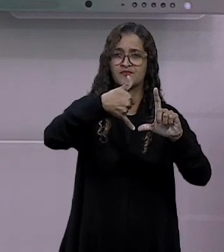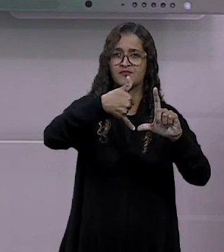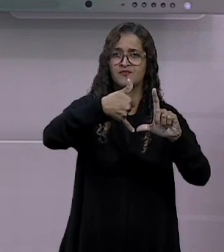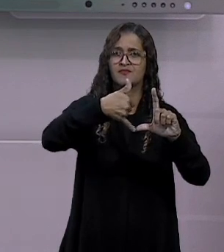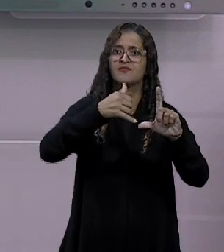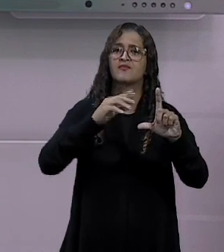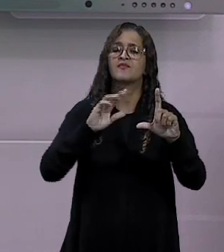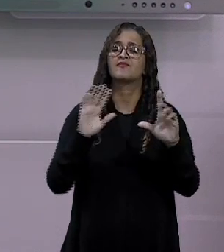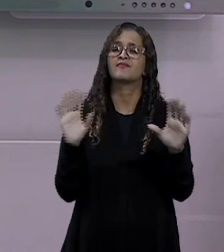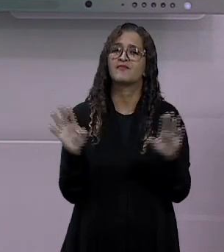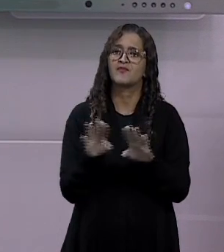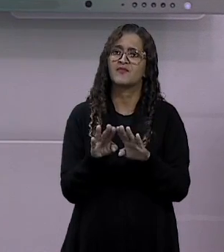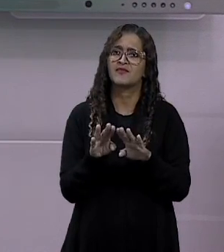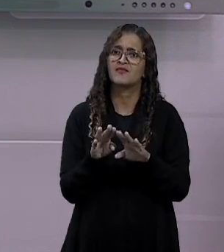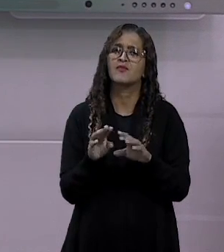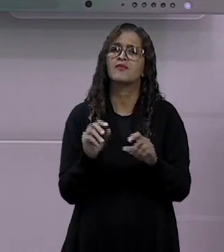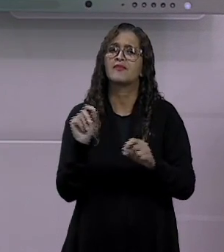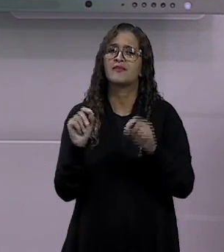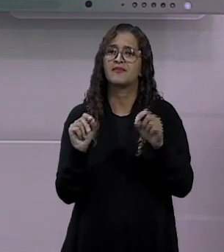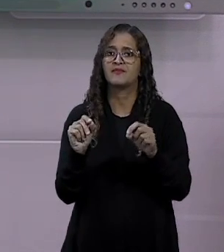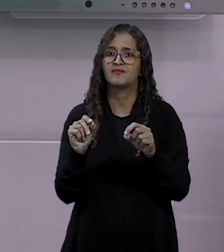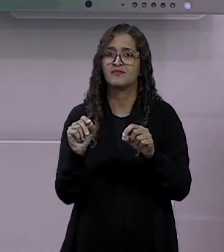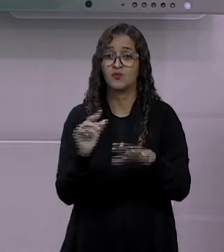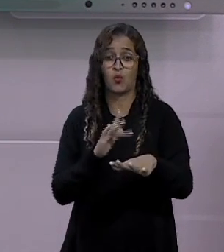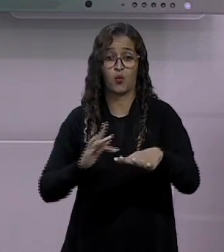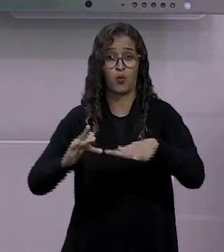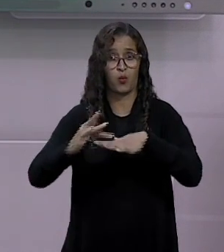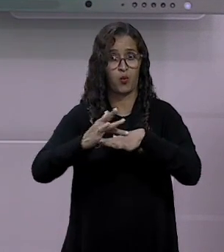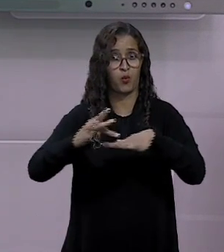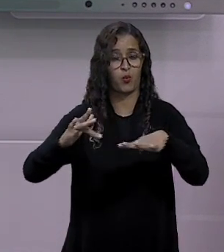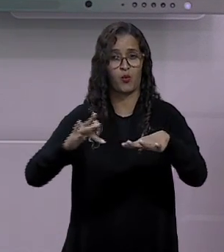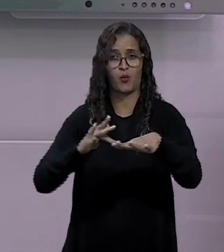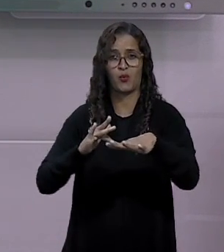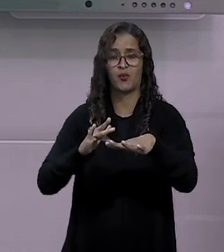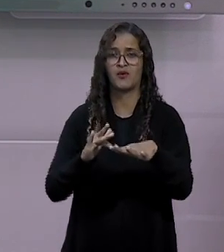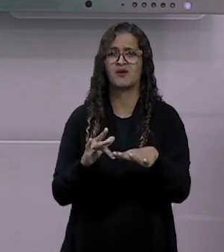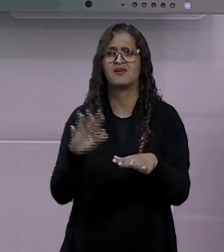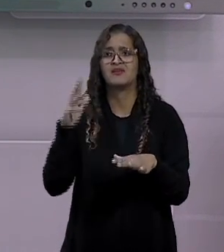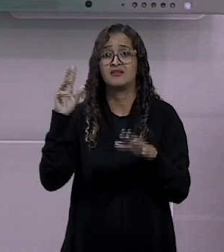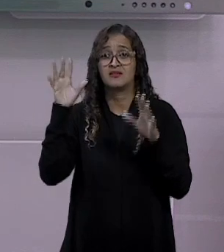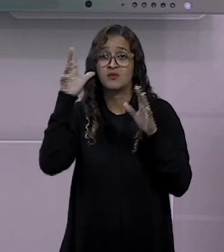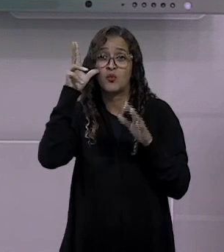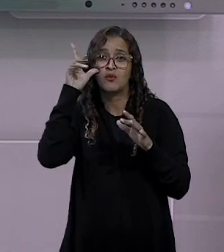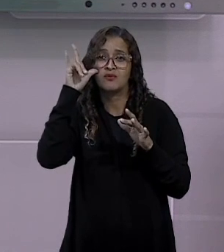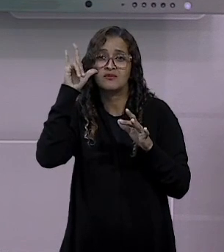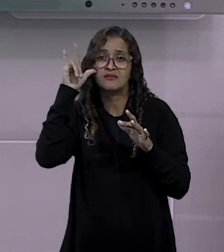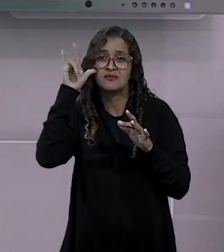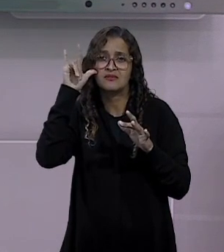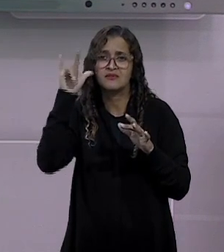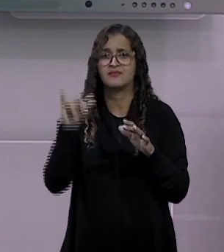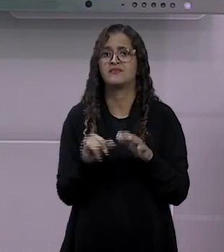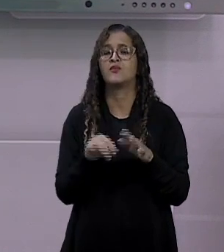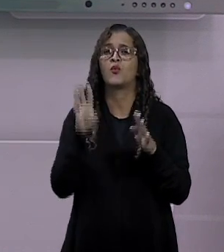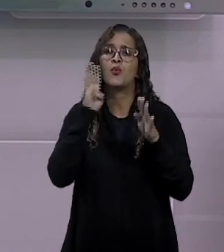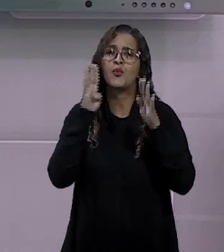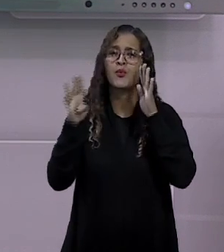no canto da tela. E não se esqueçam de acessar nossas redes sociais, o Instagram, o Facebook e de se